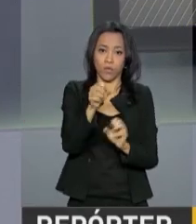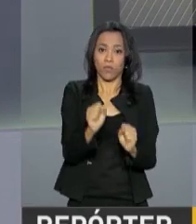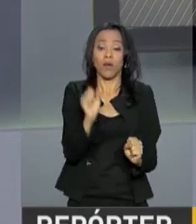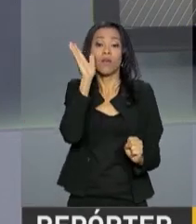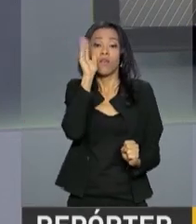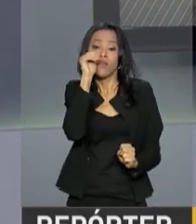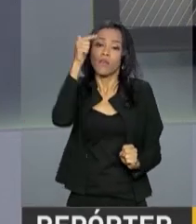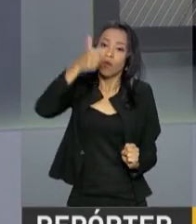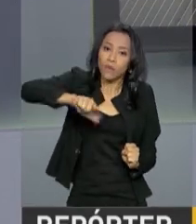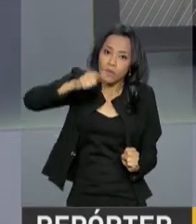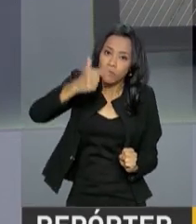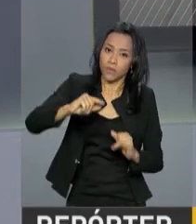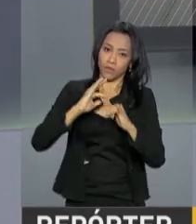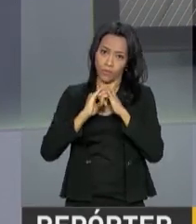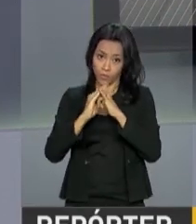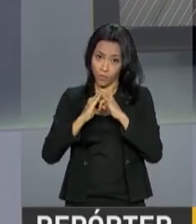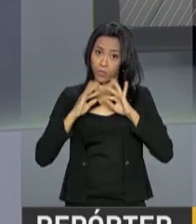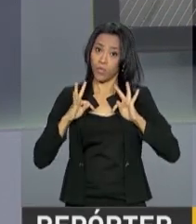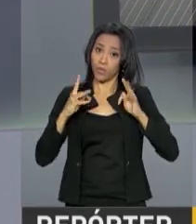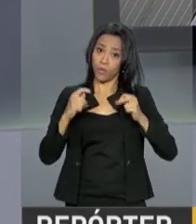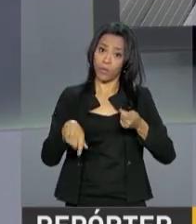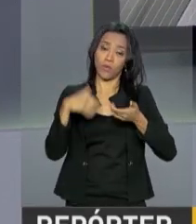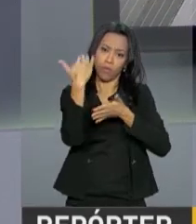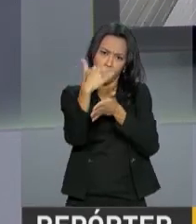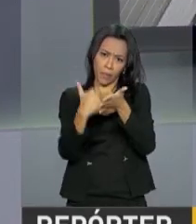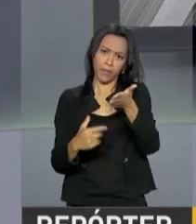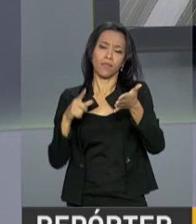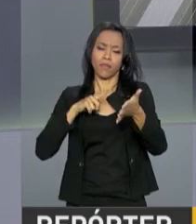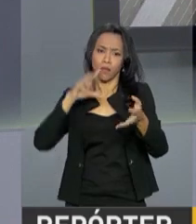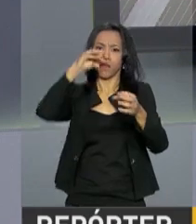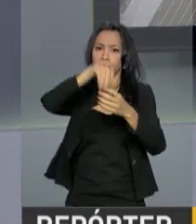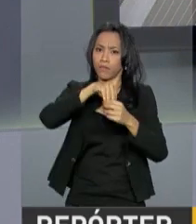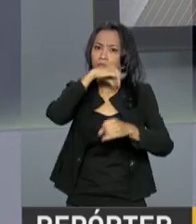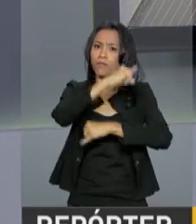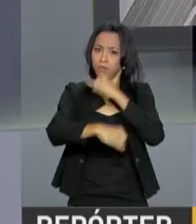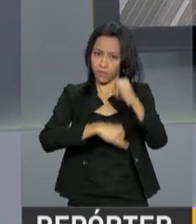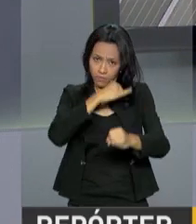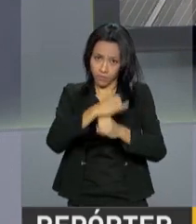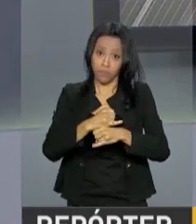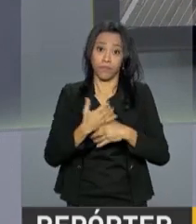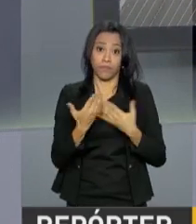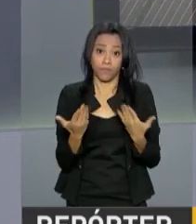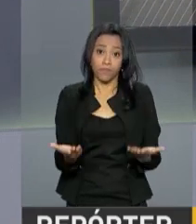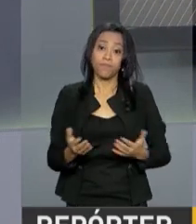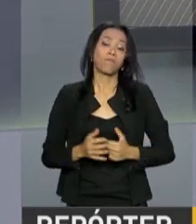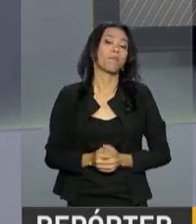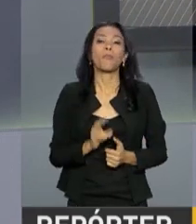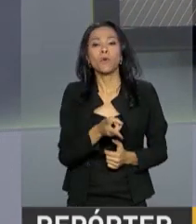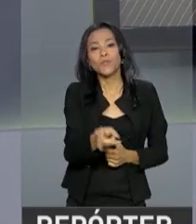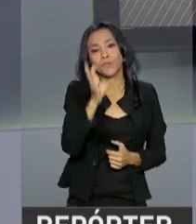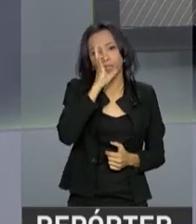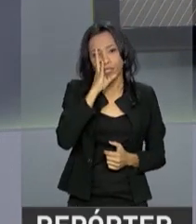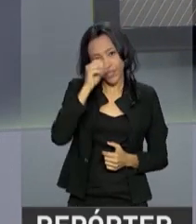as reportagens no YouTube. E toda a nossa programação também está na página da NBR na internet.